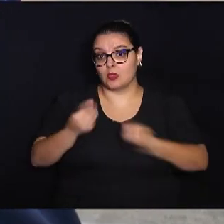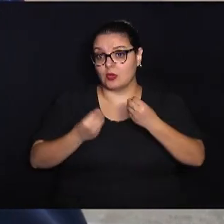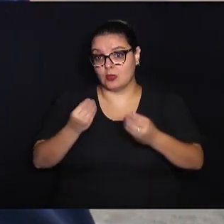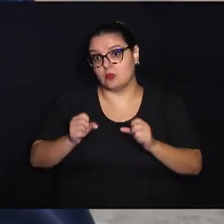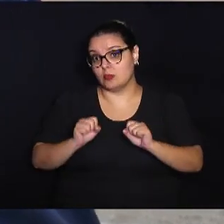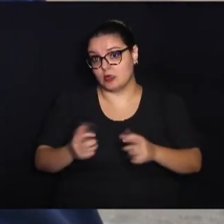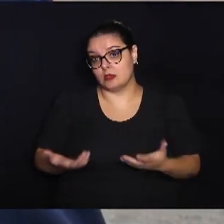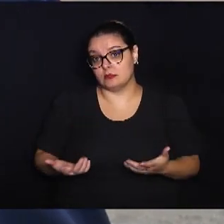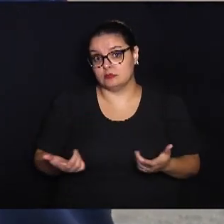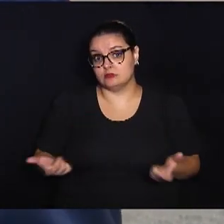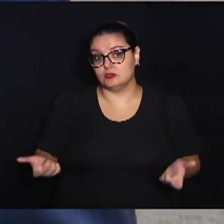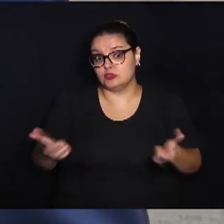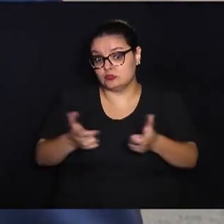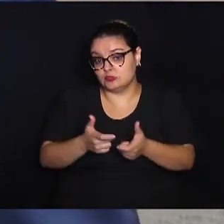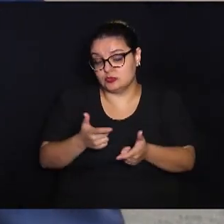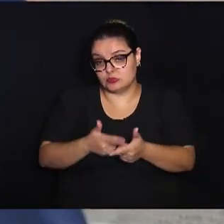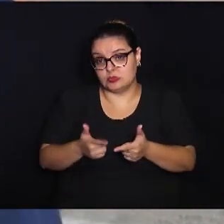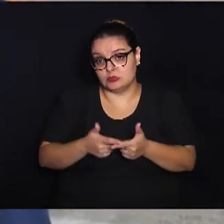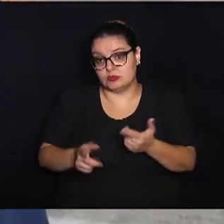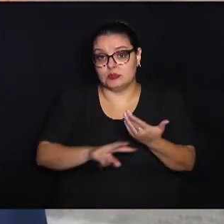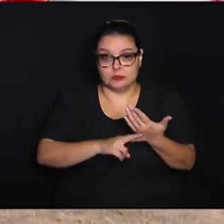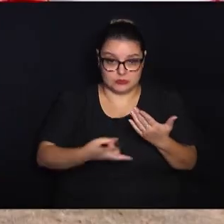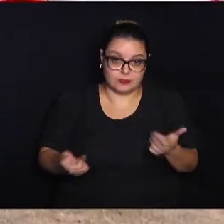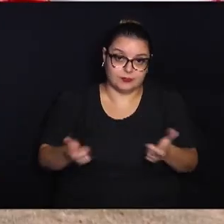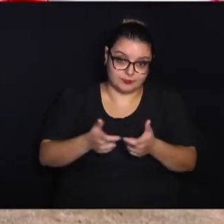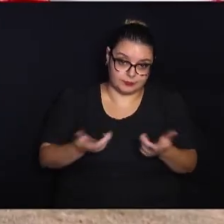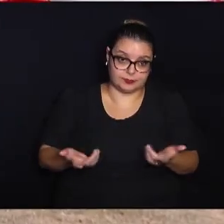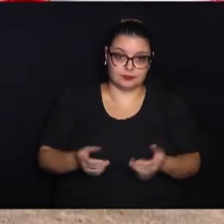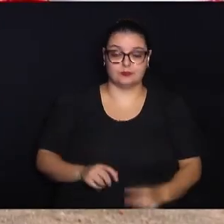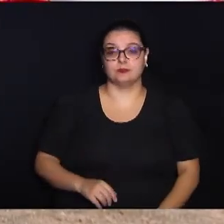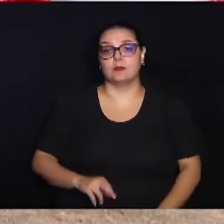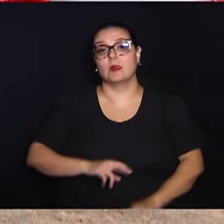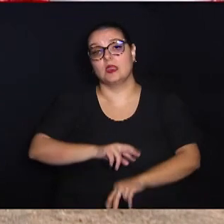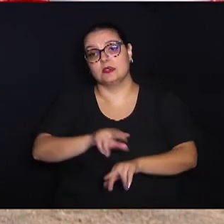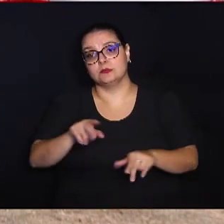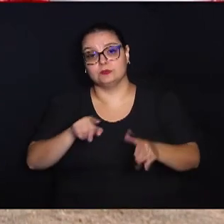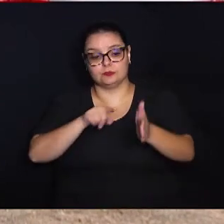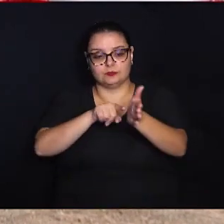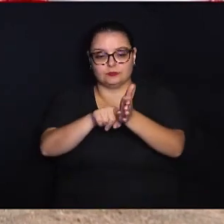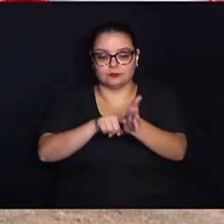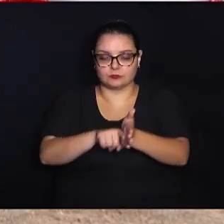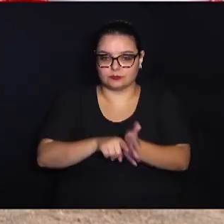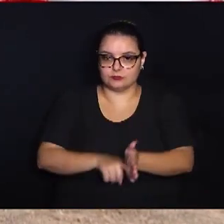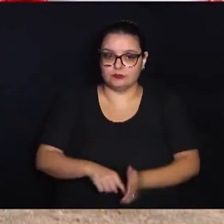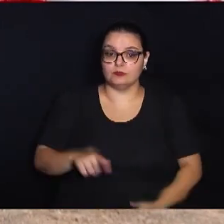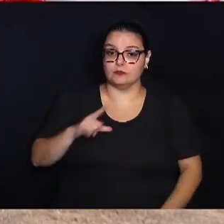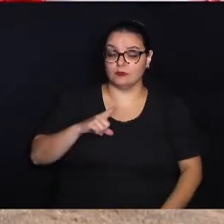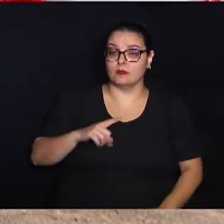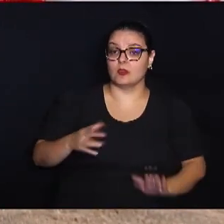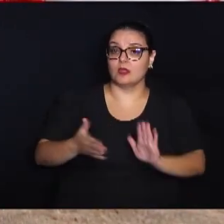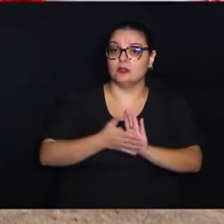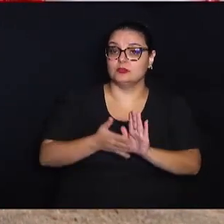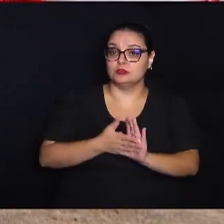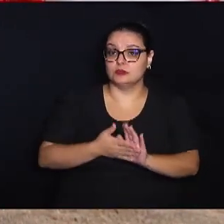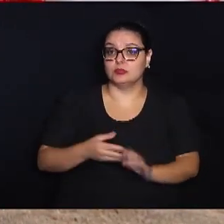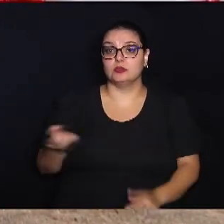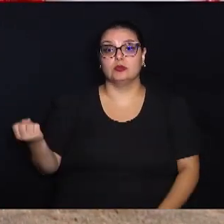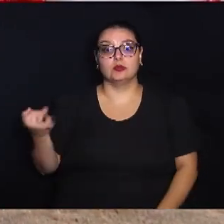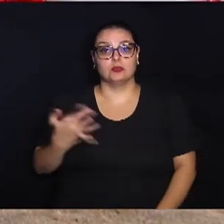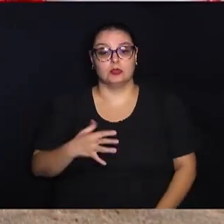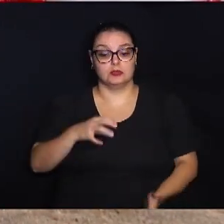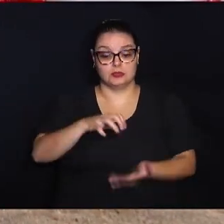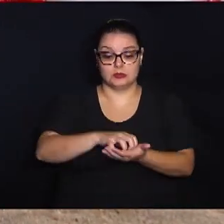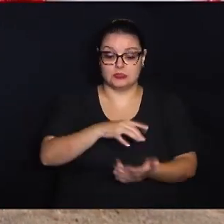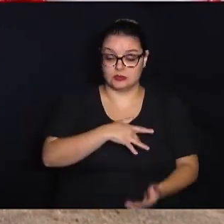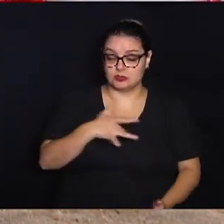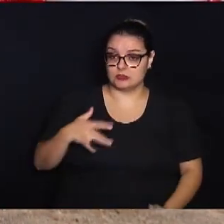menos mitigar as consequências dessas mudanças. Dentre os questionamentos também consta na proposta quantos centros de saúde